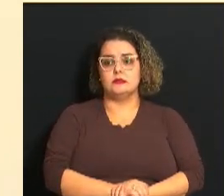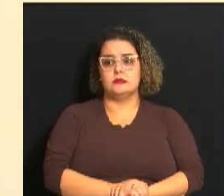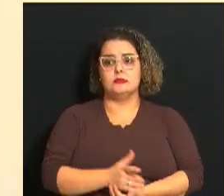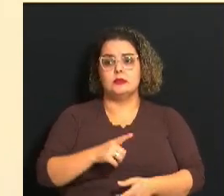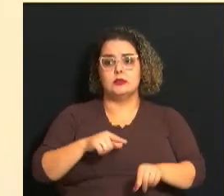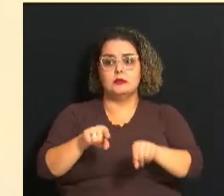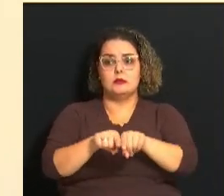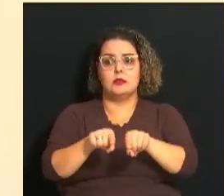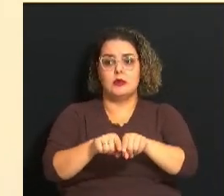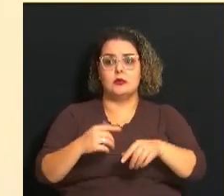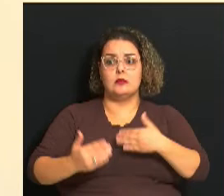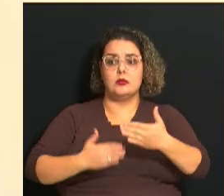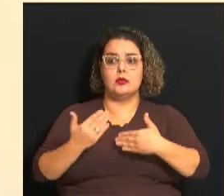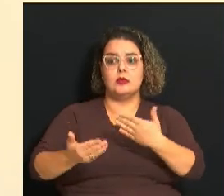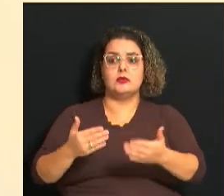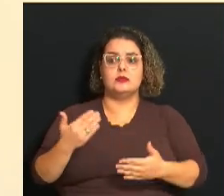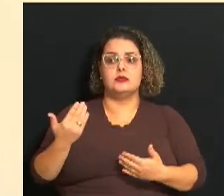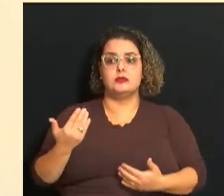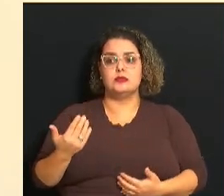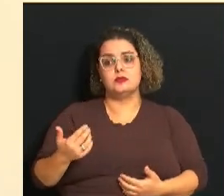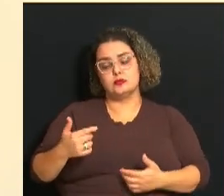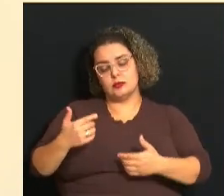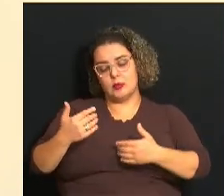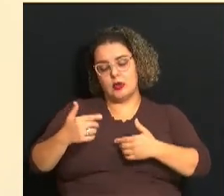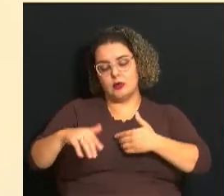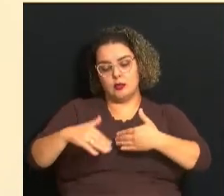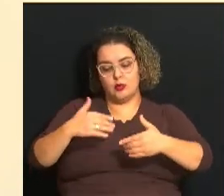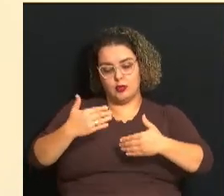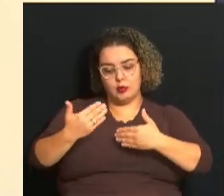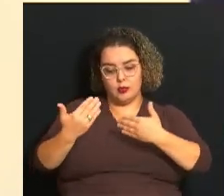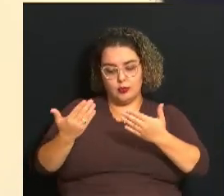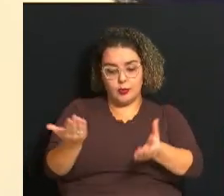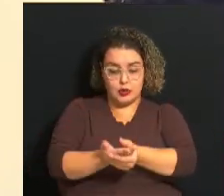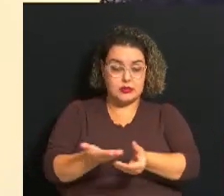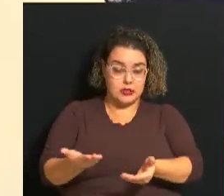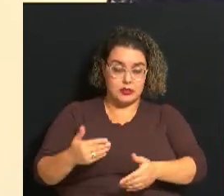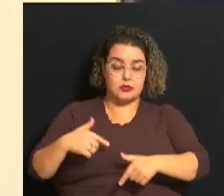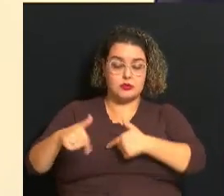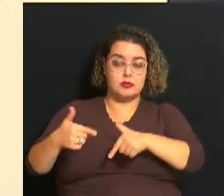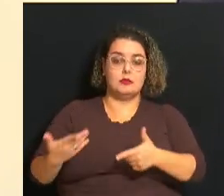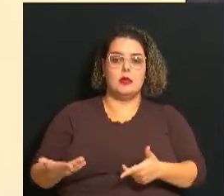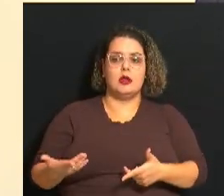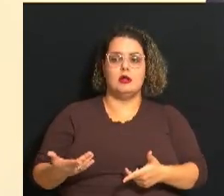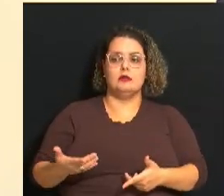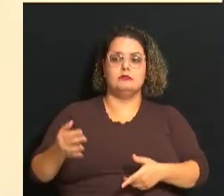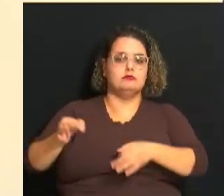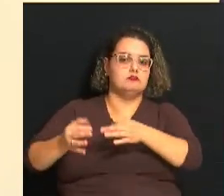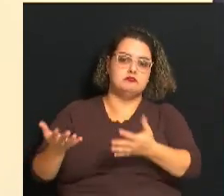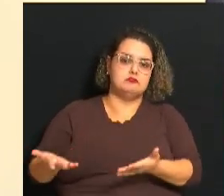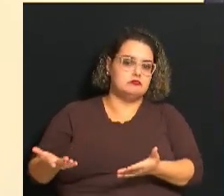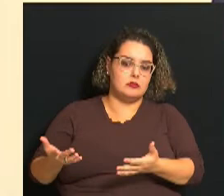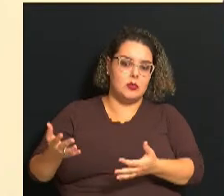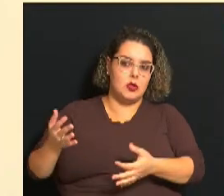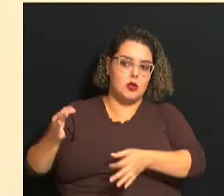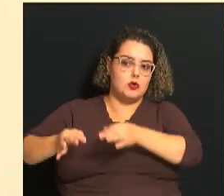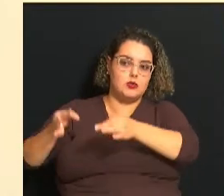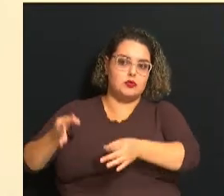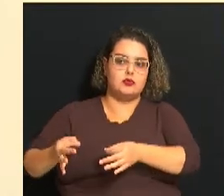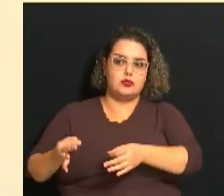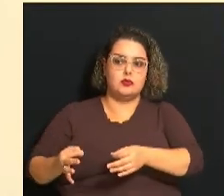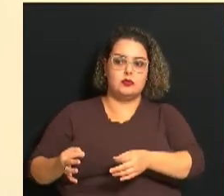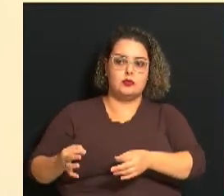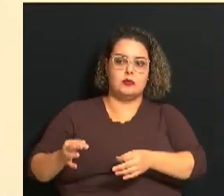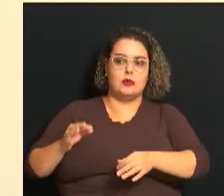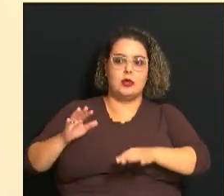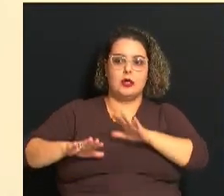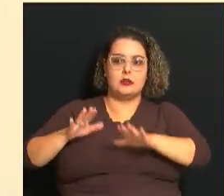de que no processo do trabalho nós não temos a identidade física do juiz no processo comum tem vai no trabalho não juízes que faz audiência não é o mesmo que julga